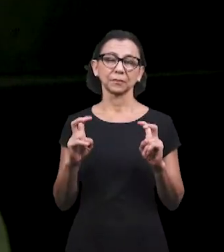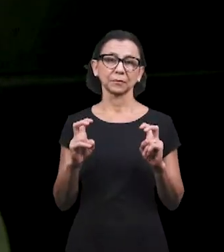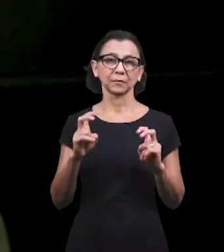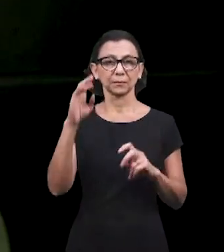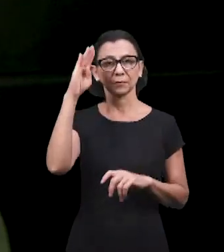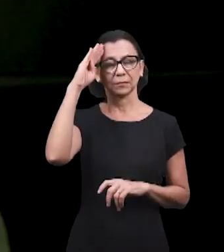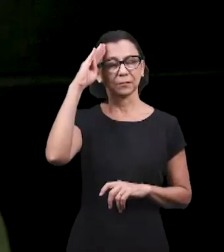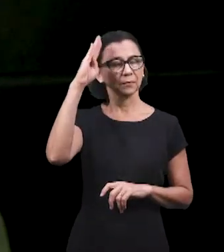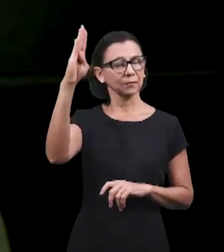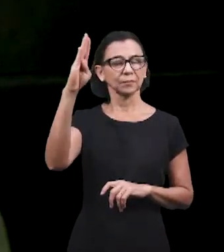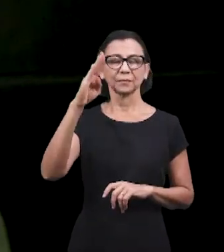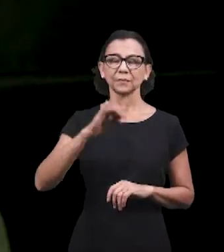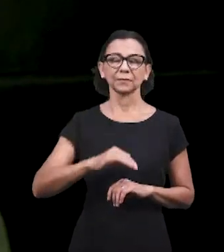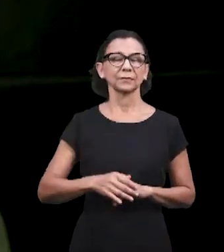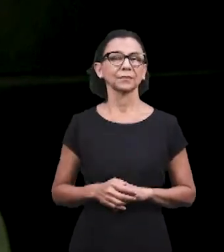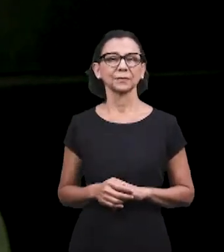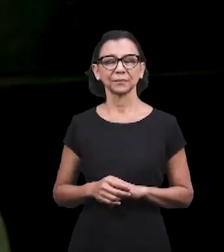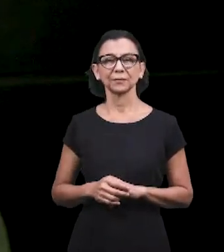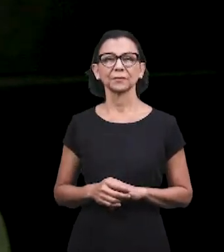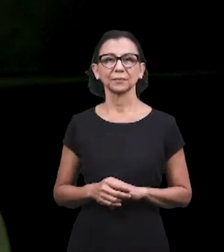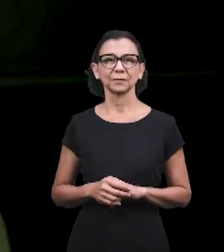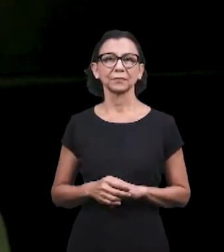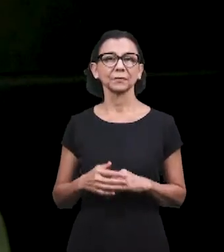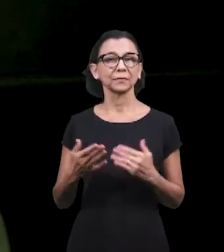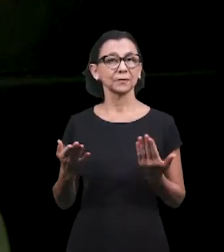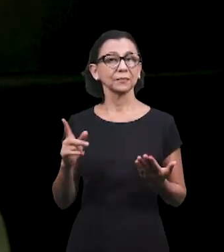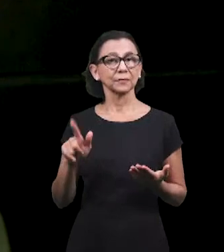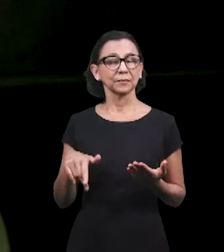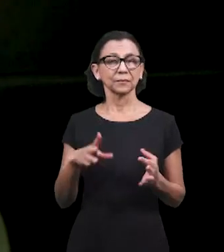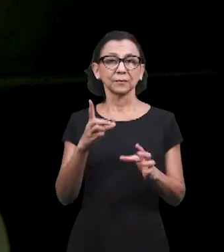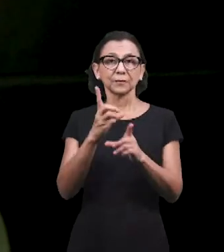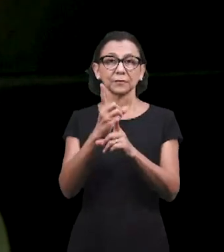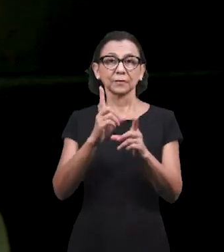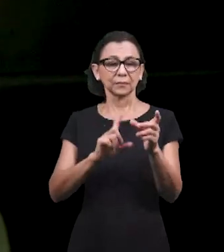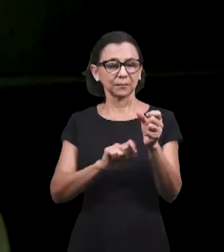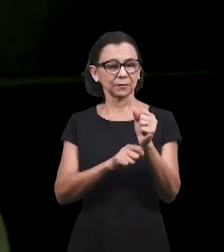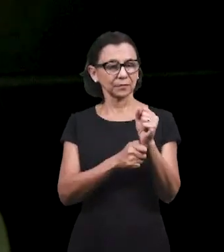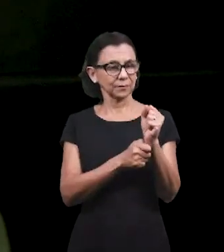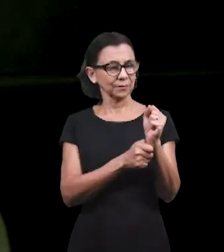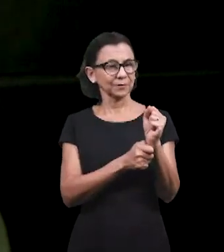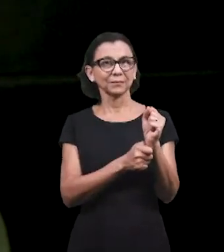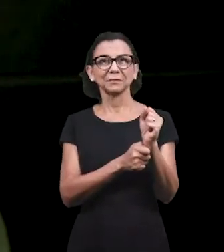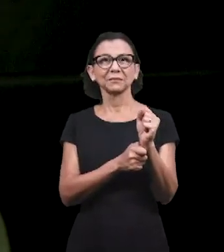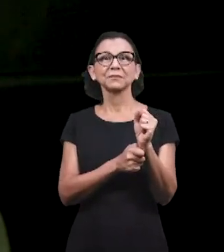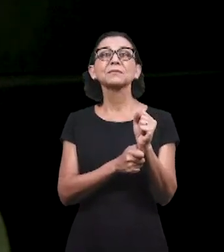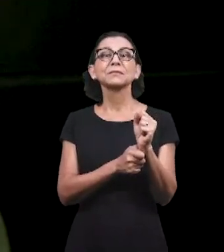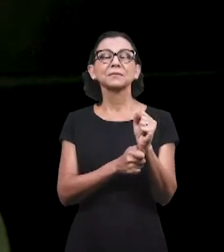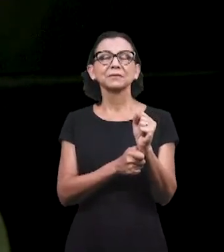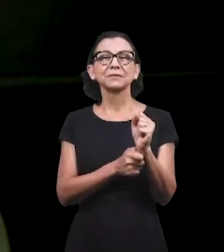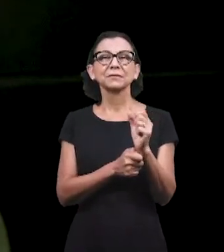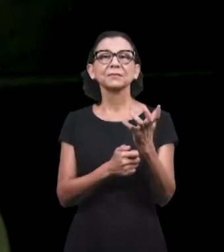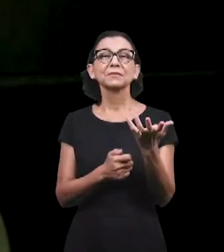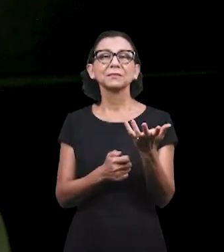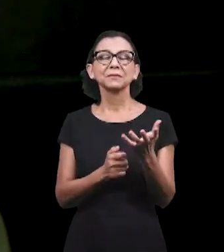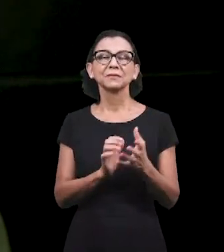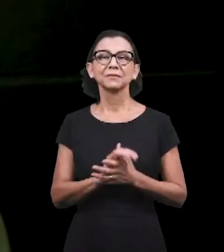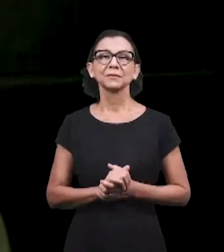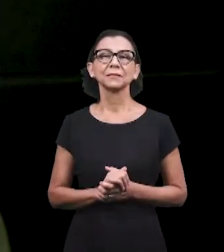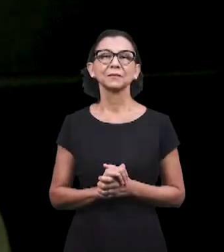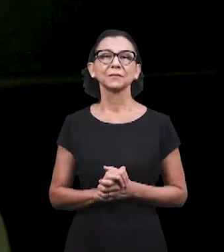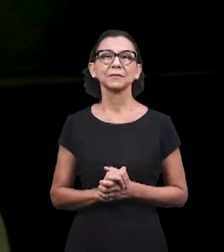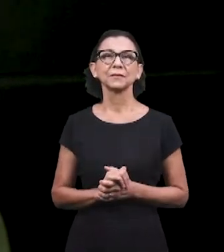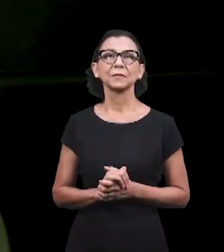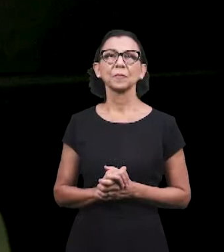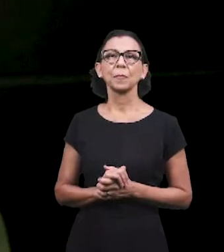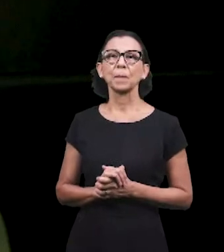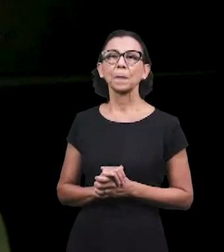central, o assunto fundamental, é realmente descobrir o mistério. Mas o grande segredo de descobrir o mistério está exatamente